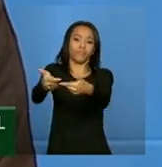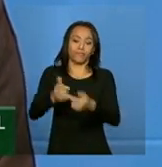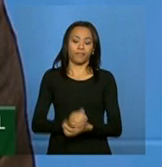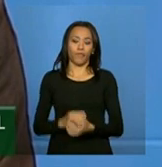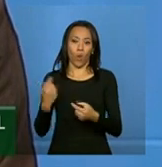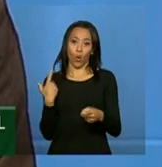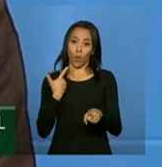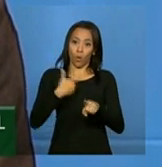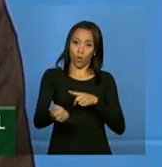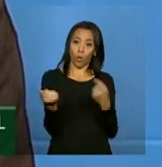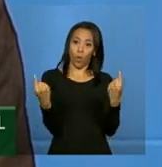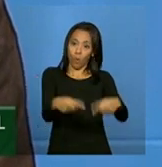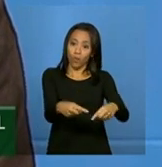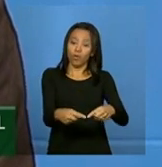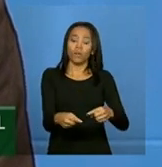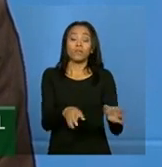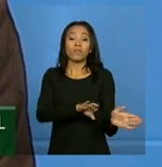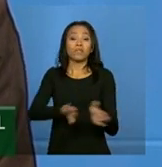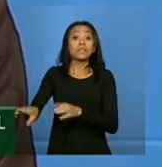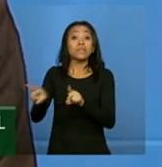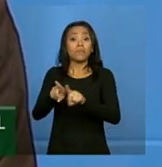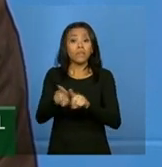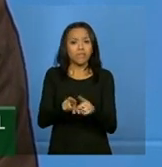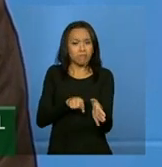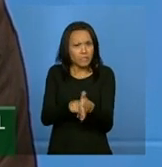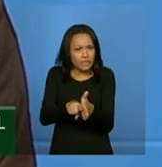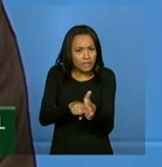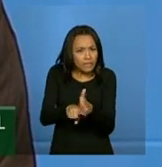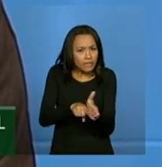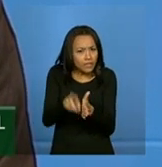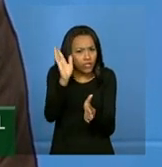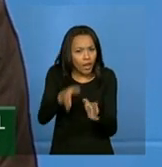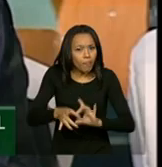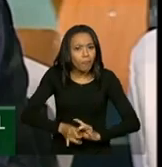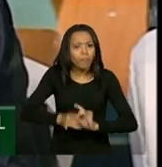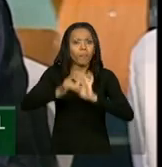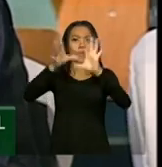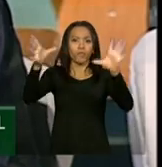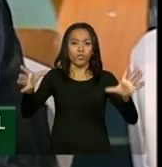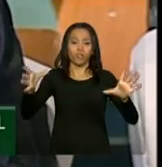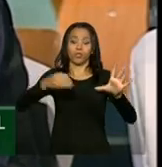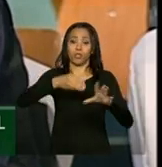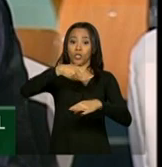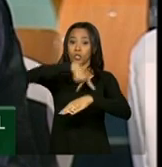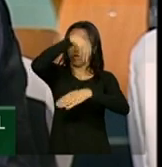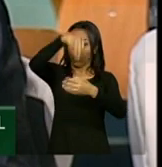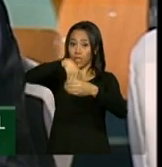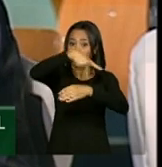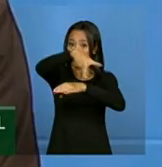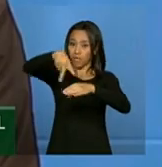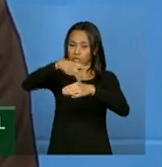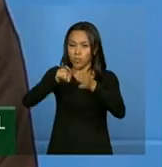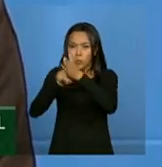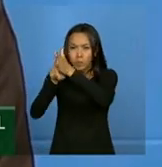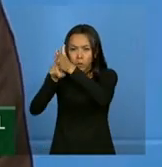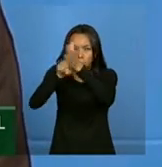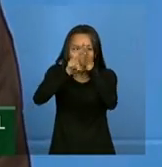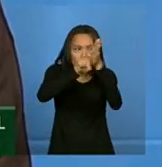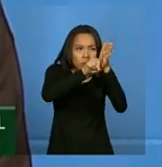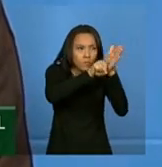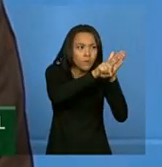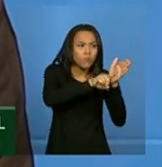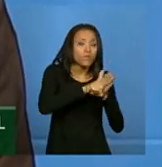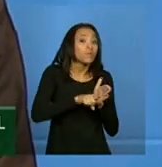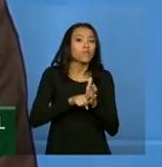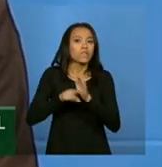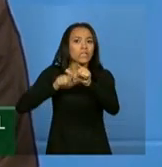As pesquisas já permitiram que o país realize inspeções trabalhistas melhores, inclusive através